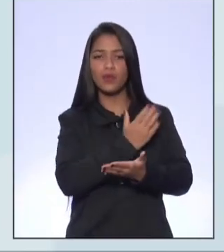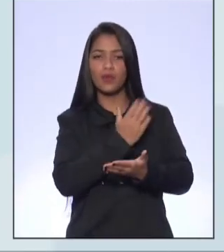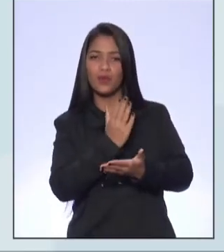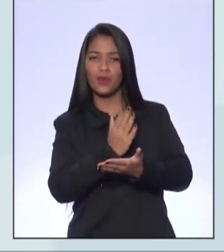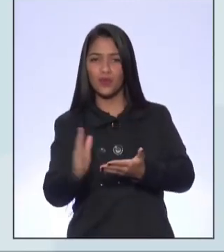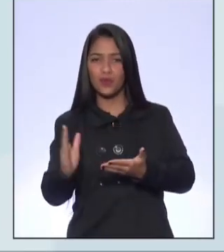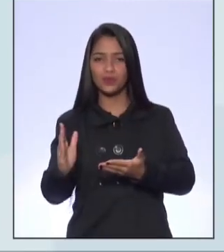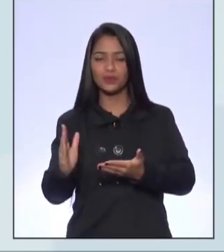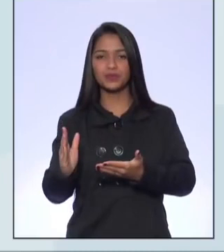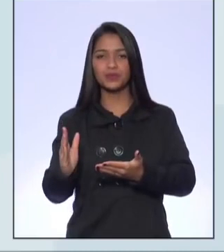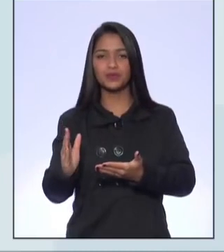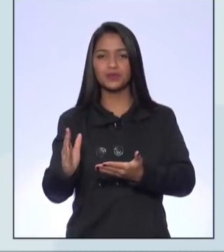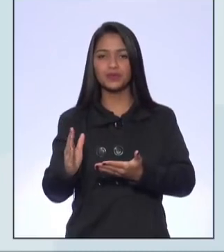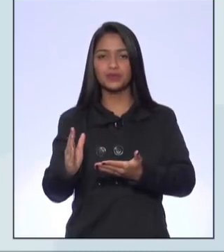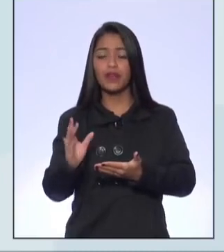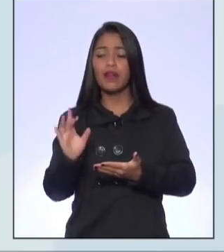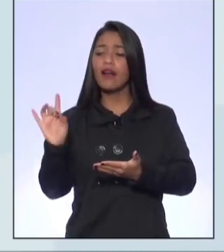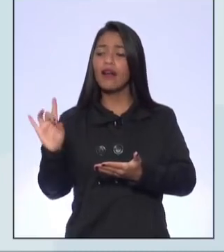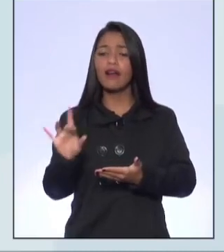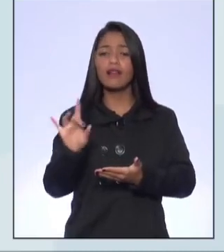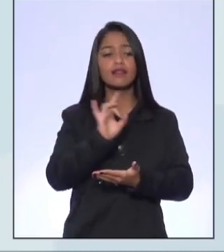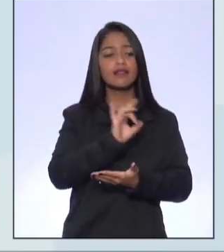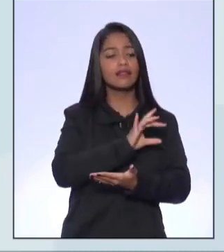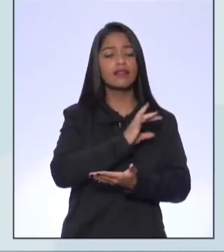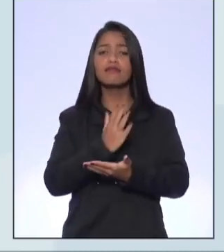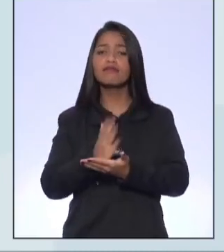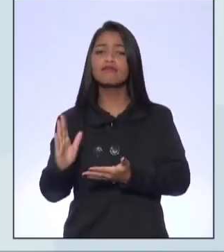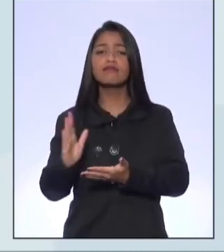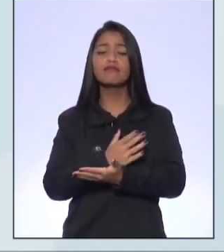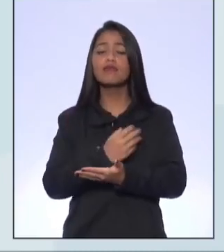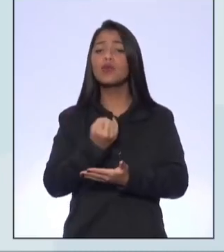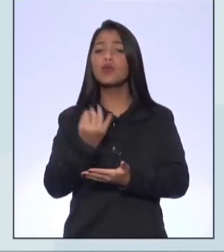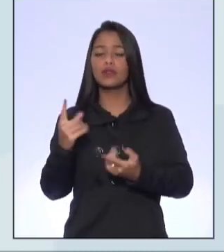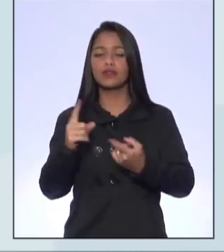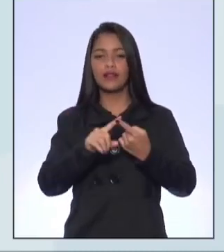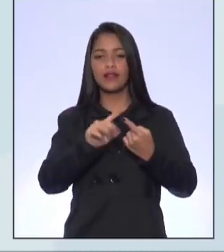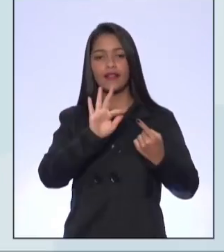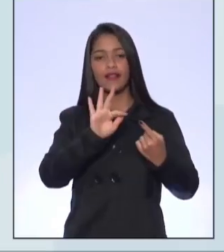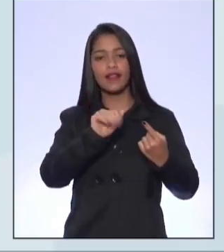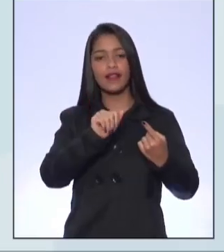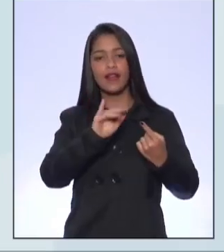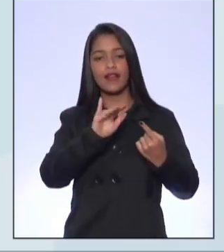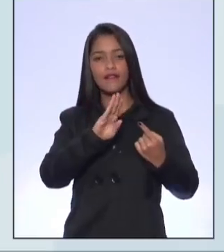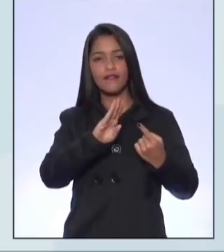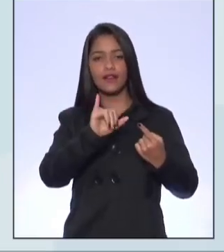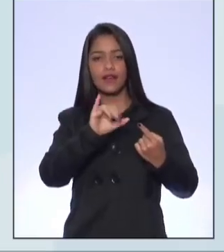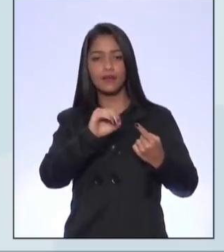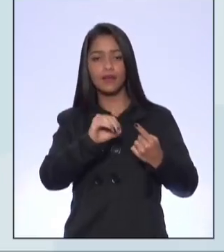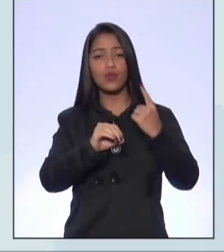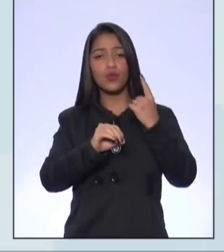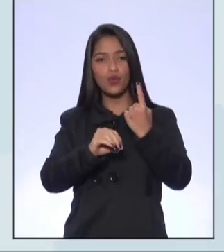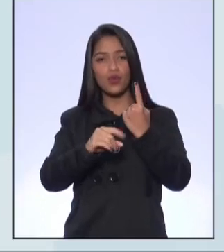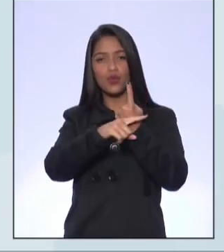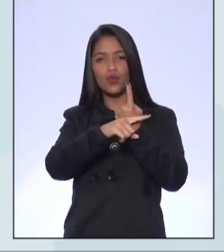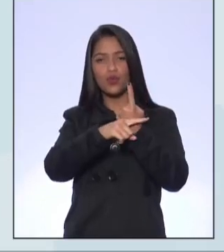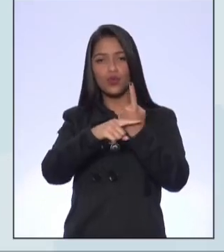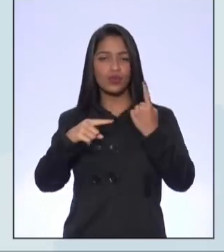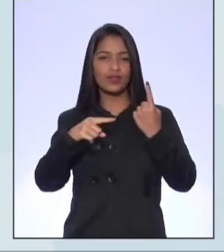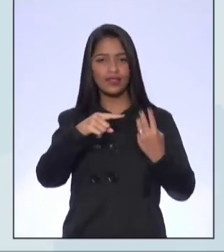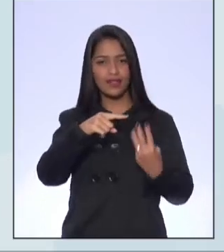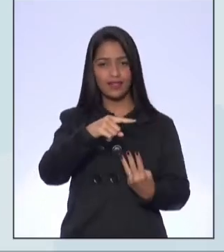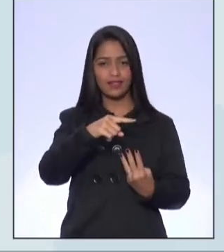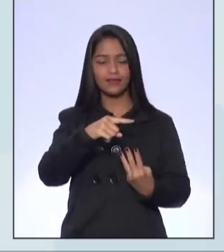que restou para cada um. Fábio ficou com 1/3 de 36 e